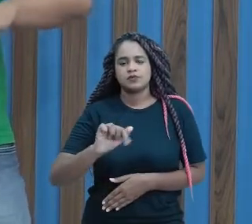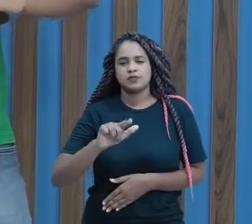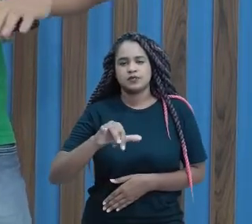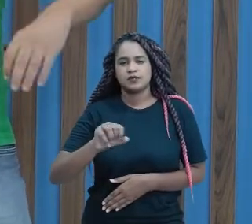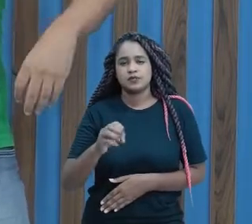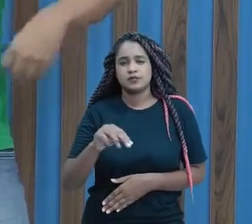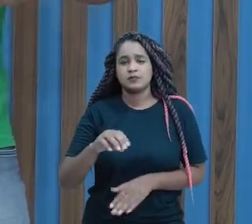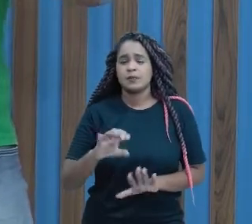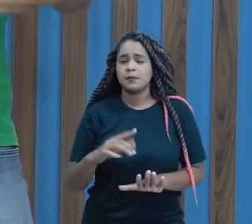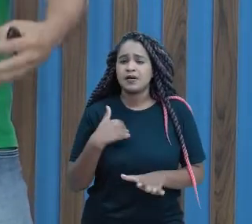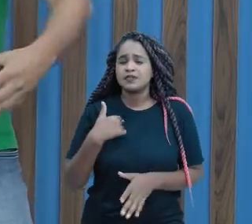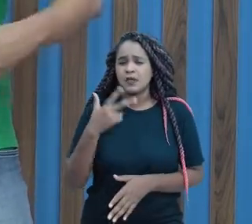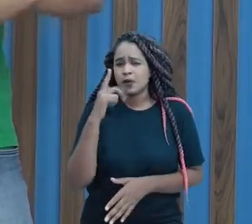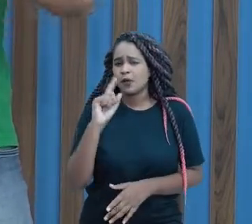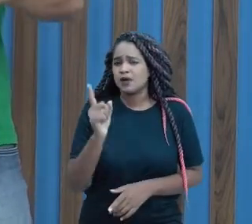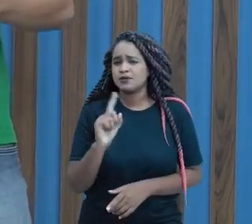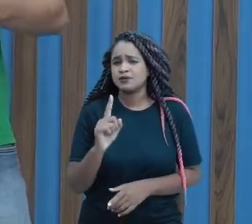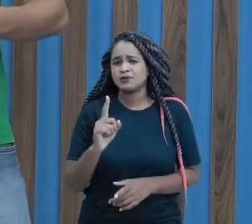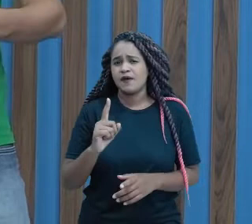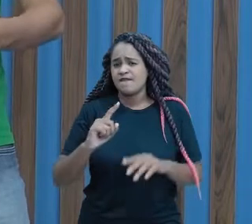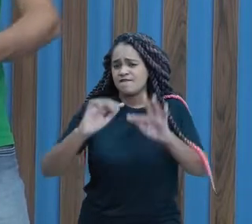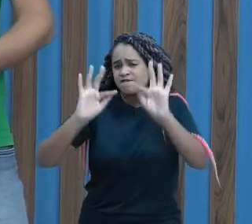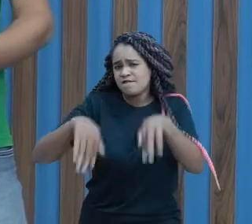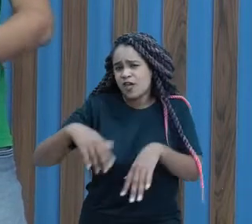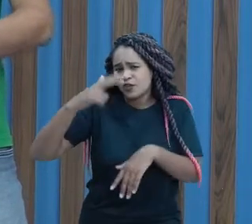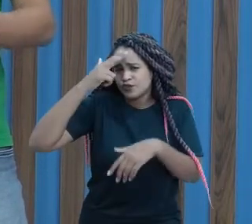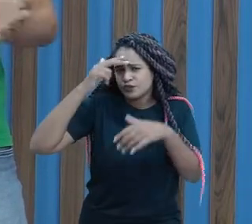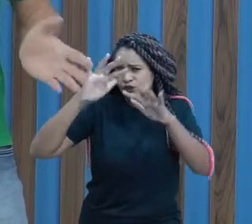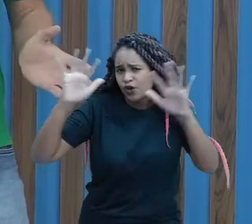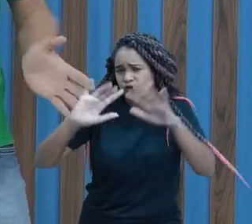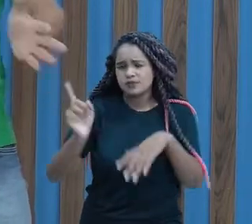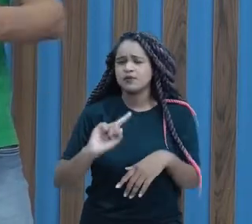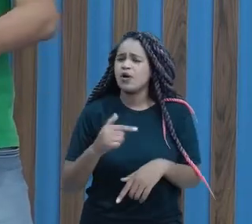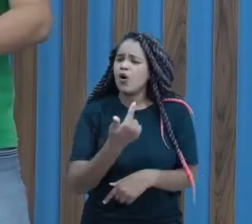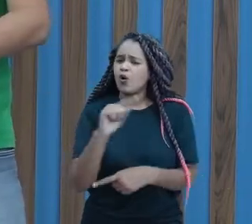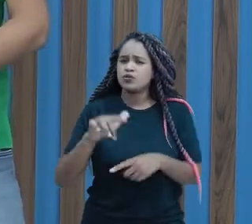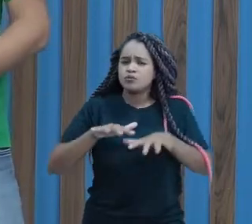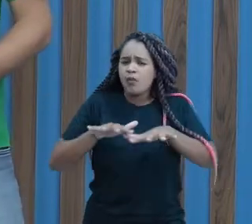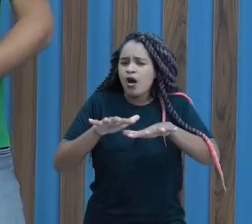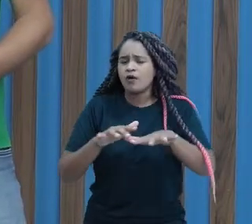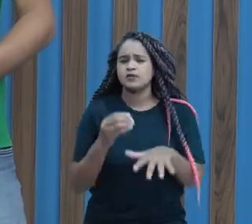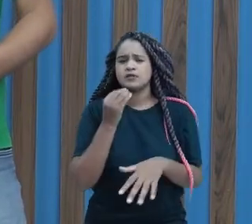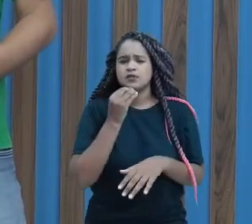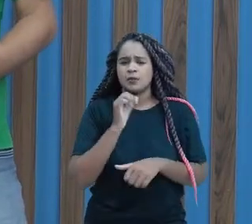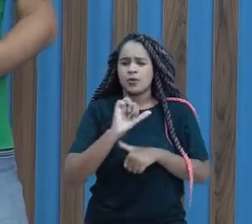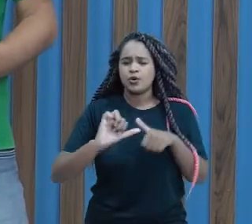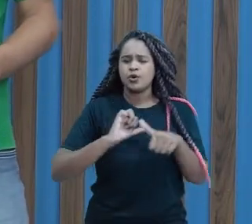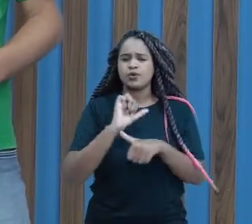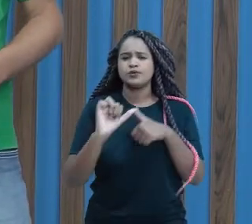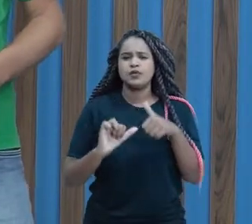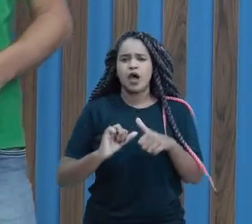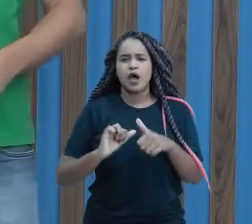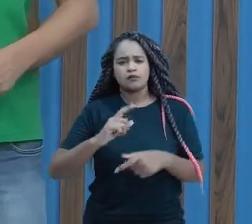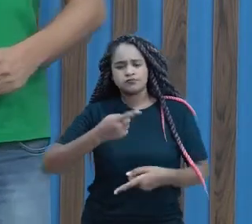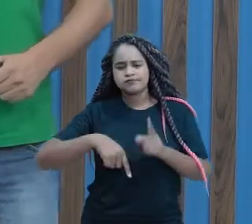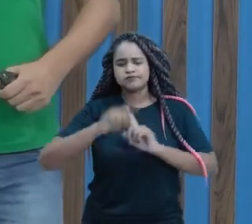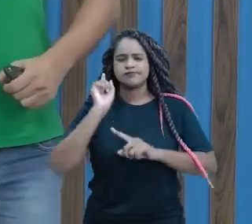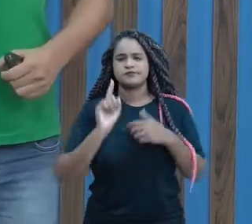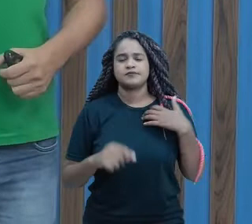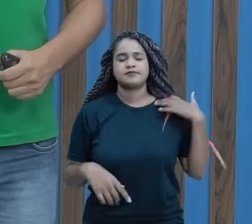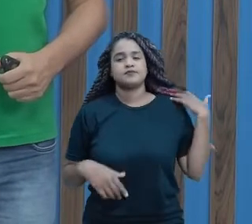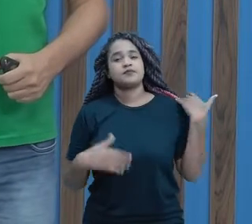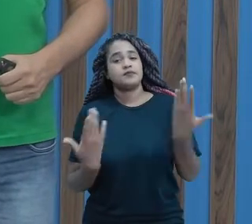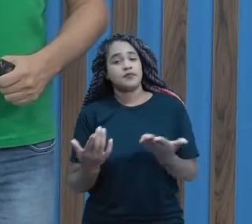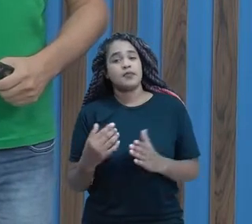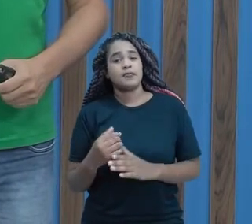fim de um sonho, porque outros movimentos vão repensar, inclusive considerando os erros que aconteceram durante a história da União Soviética. Essa história